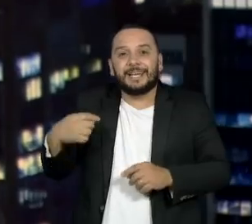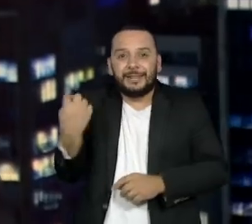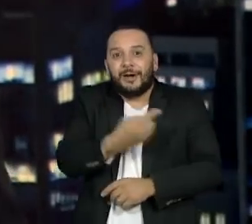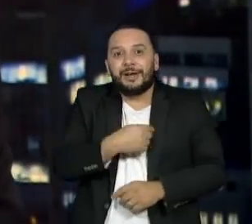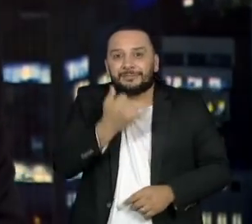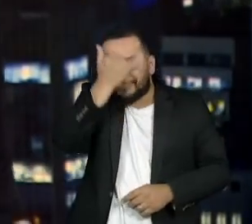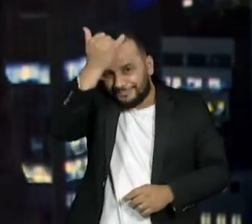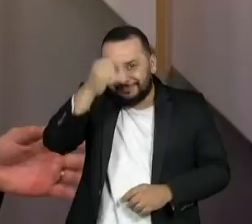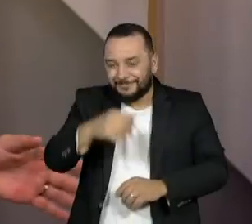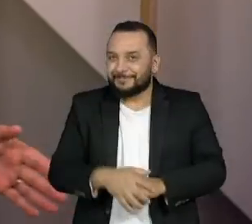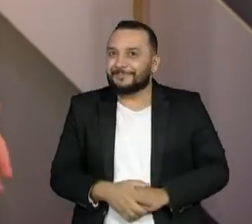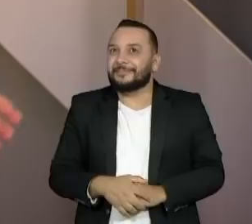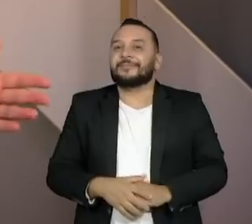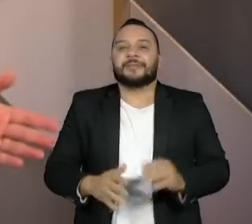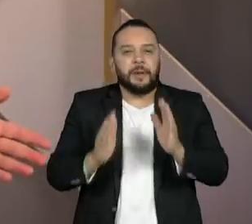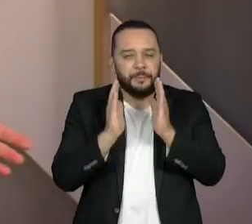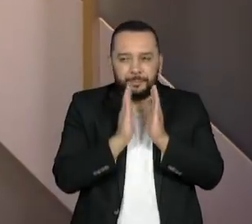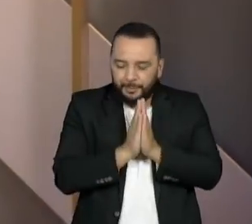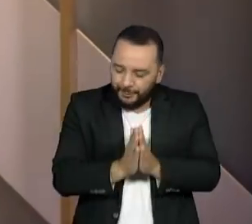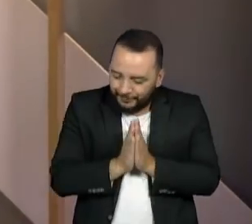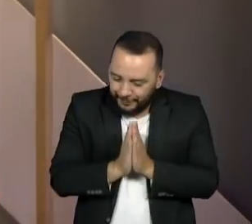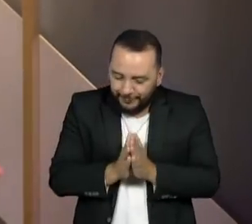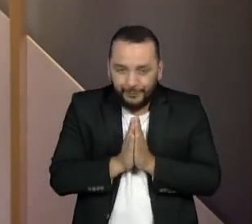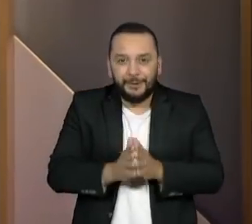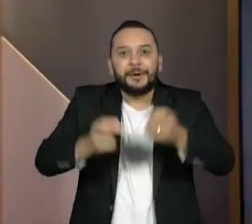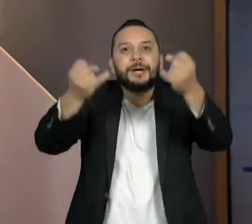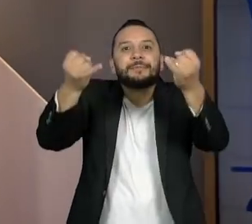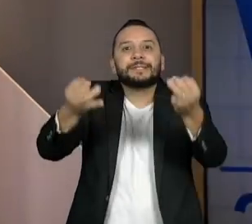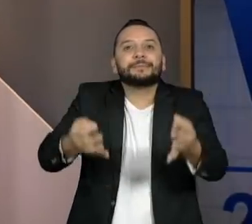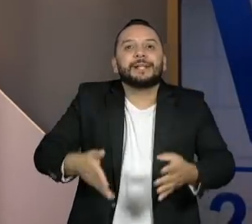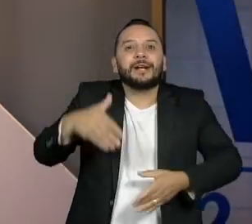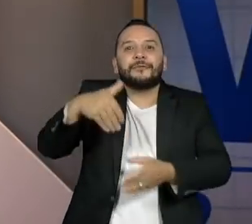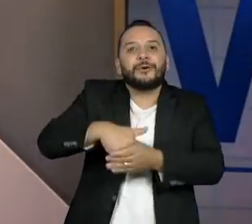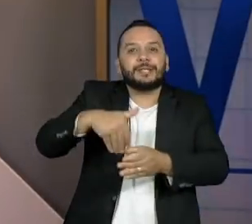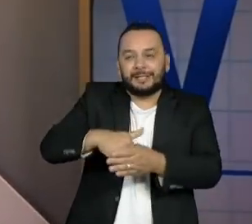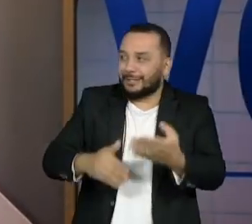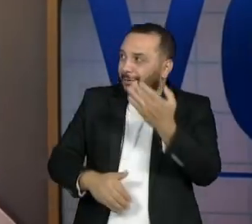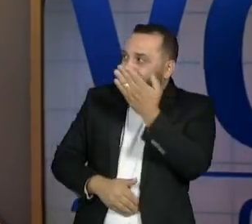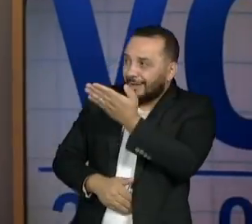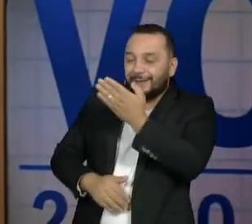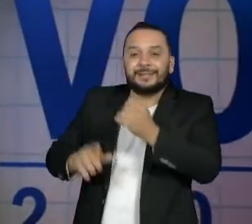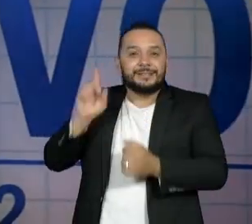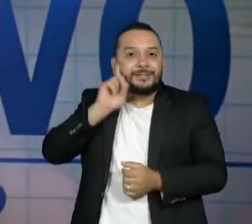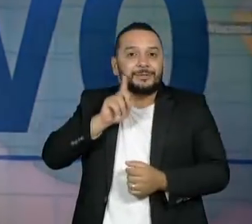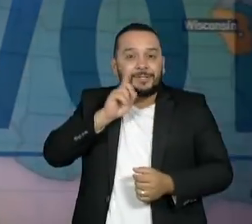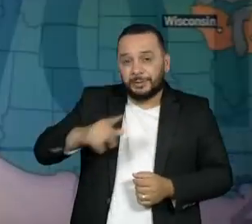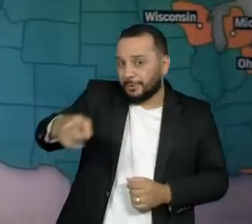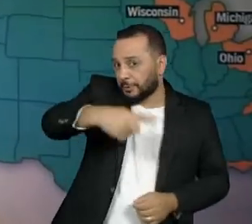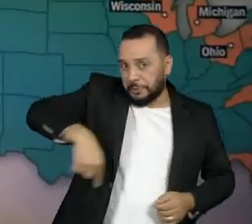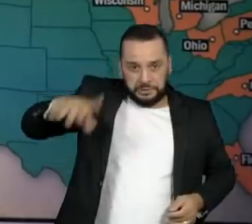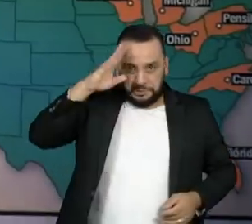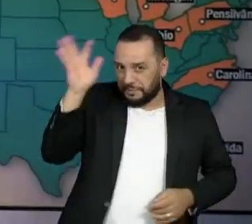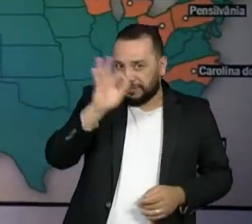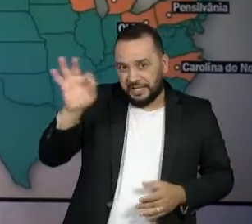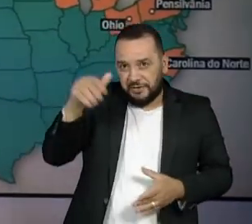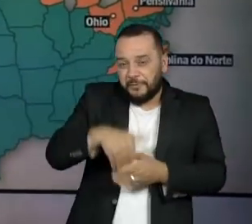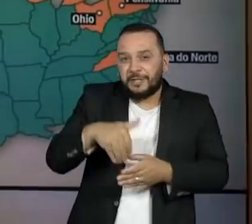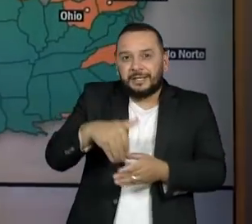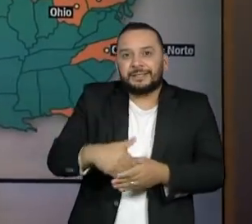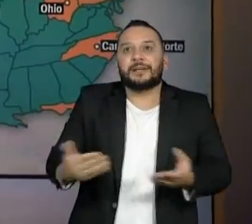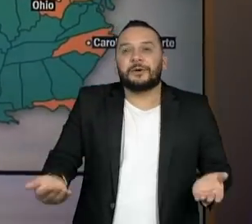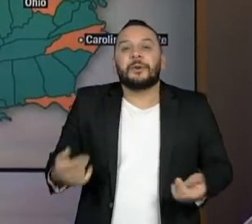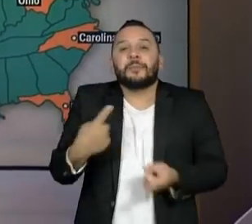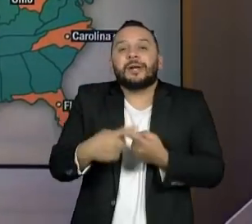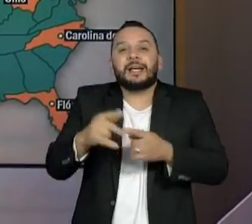vão ter a difícil missão de me ajudar a explicar o sistema de votação americano, porque os brasileiros muitas vezes não entendem, porque alguém ganha, mas não